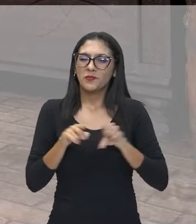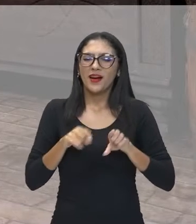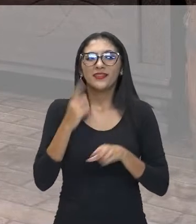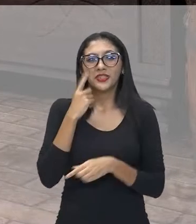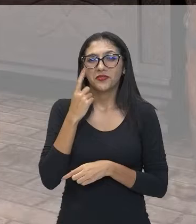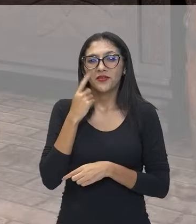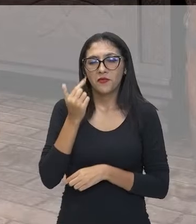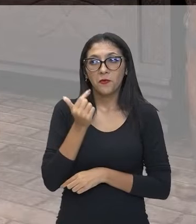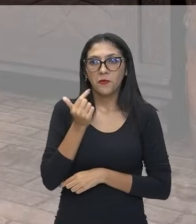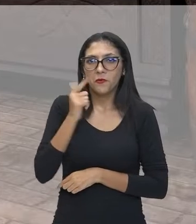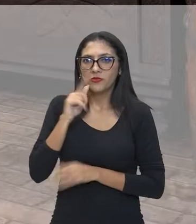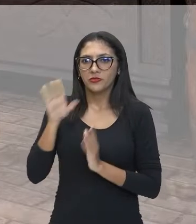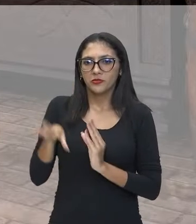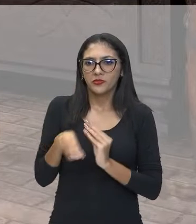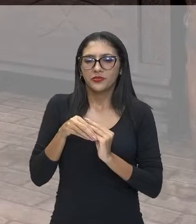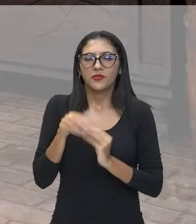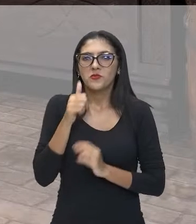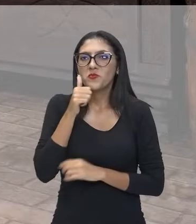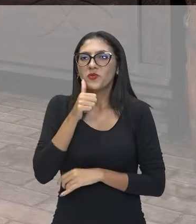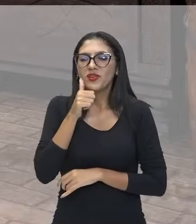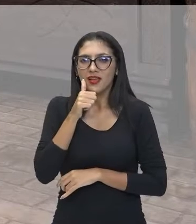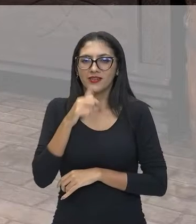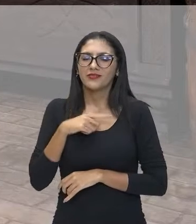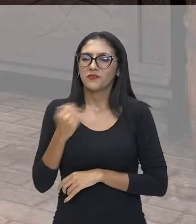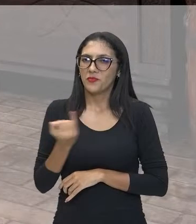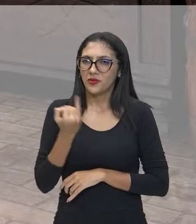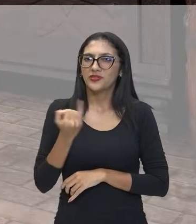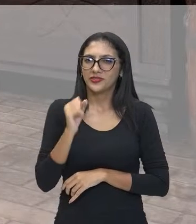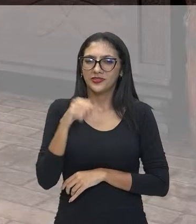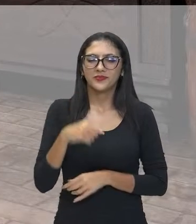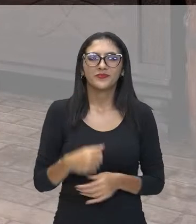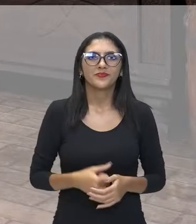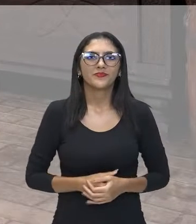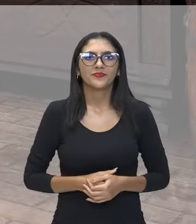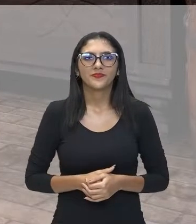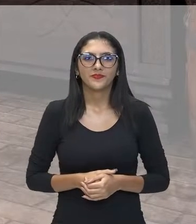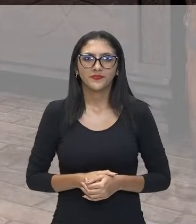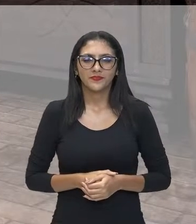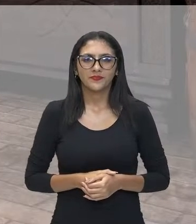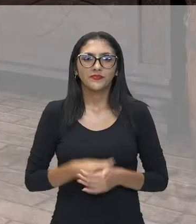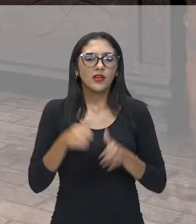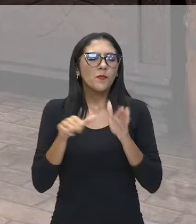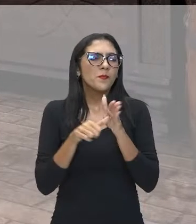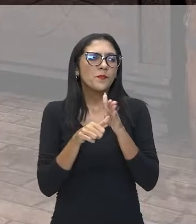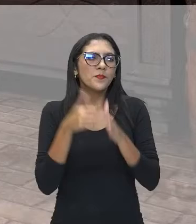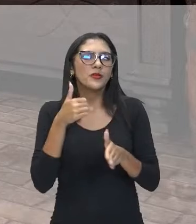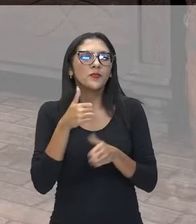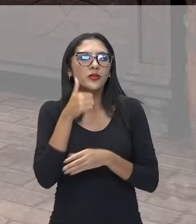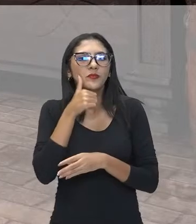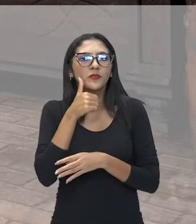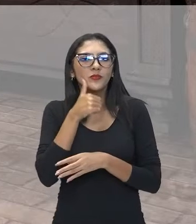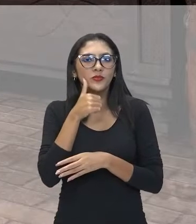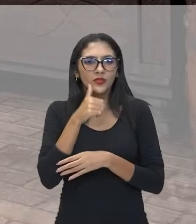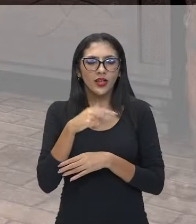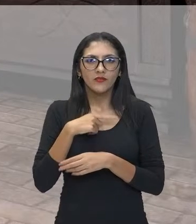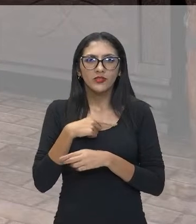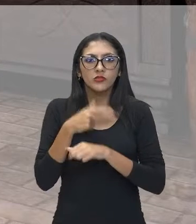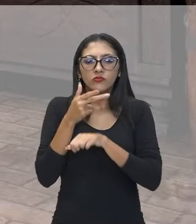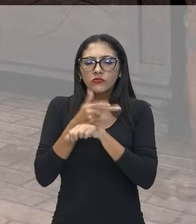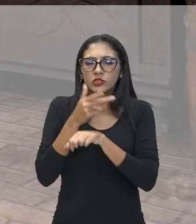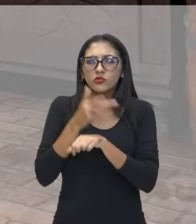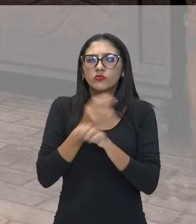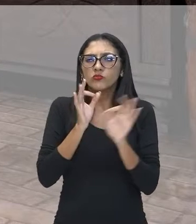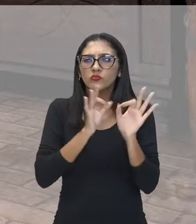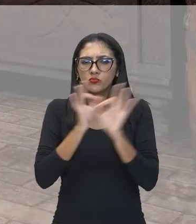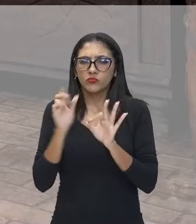de outras contribuições de mulheres que foram muito importantes, tá bom? A primeira delas, eu vou trazer aqui para vocês uma animação, ela é